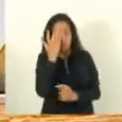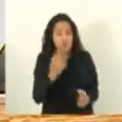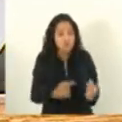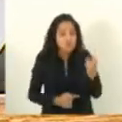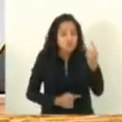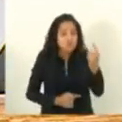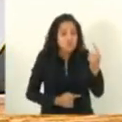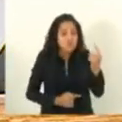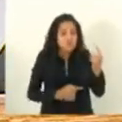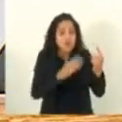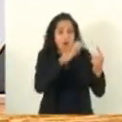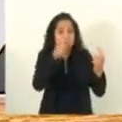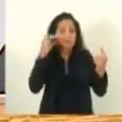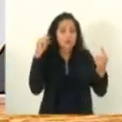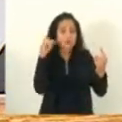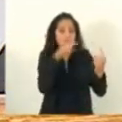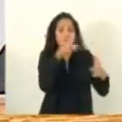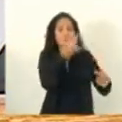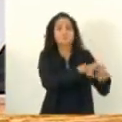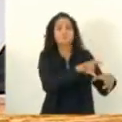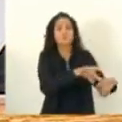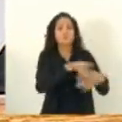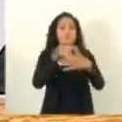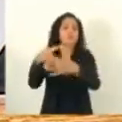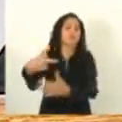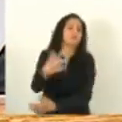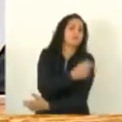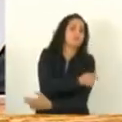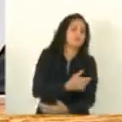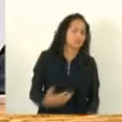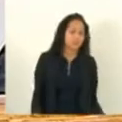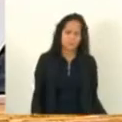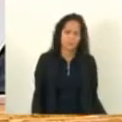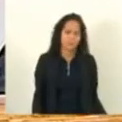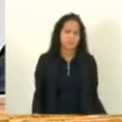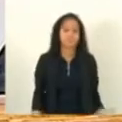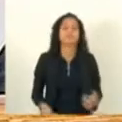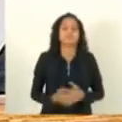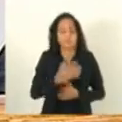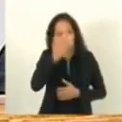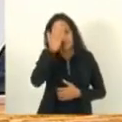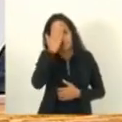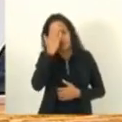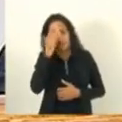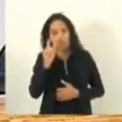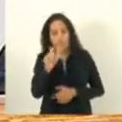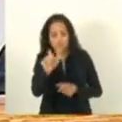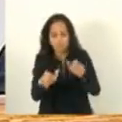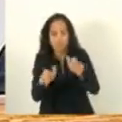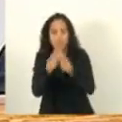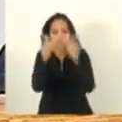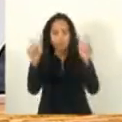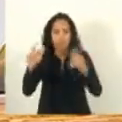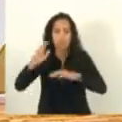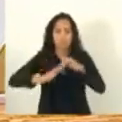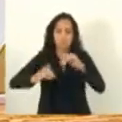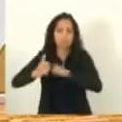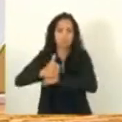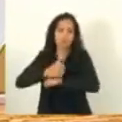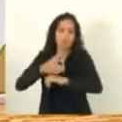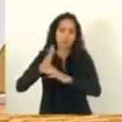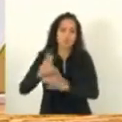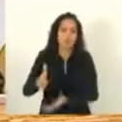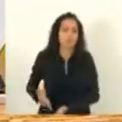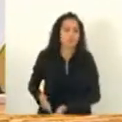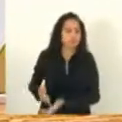uma vacina. É certo, presidente, que grande parte desses agentes socioeducativos, eles já têm o porte